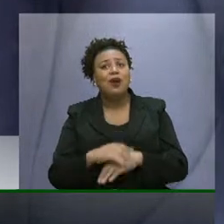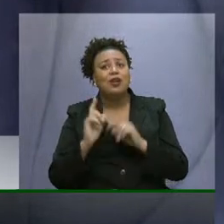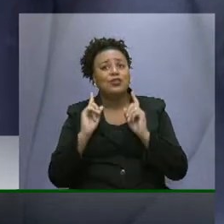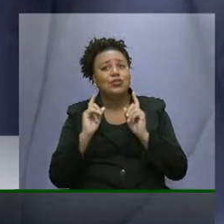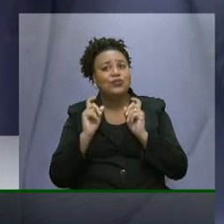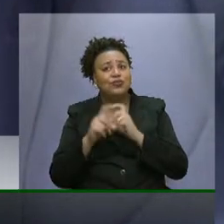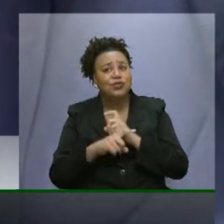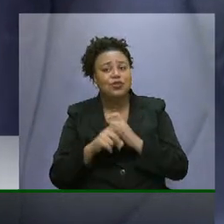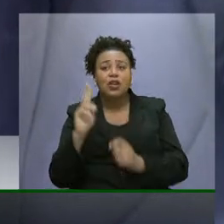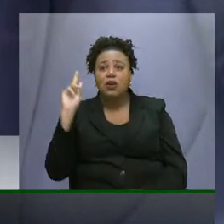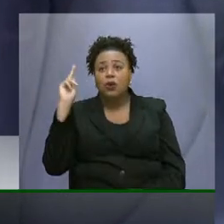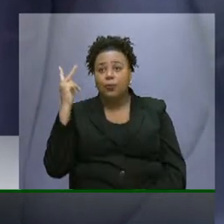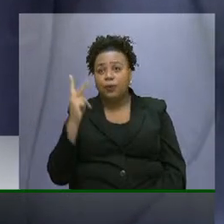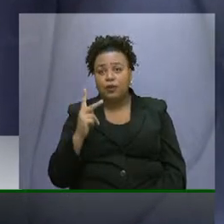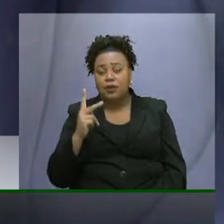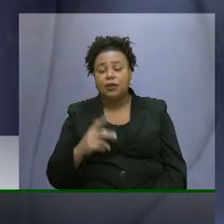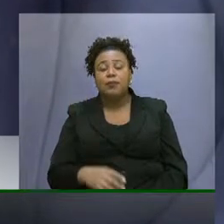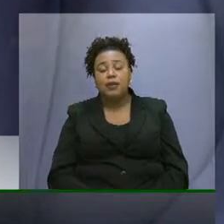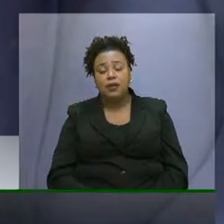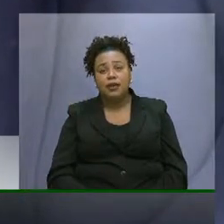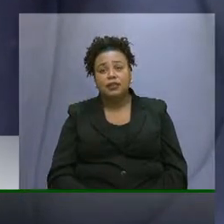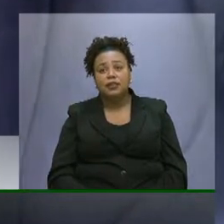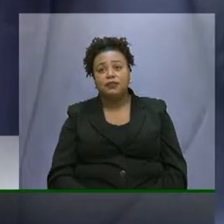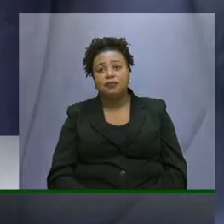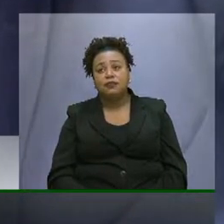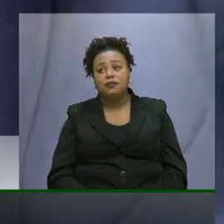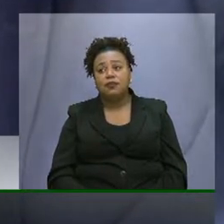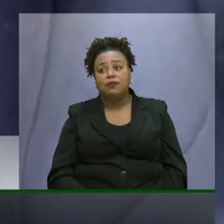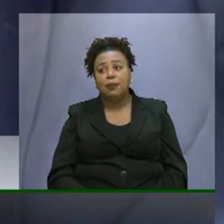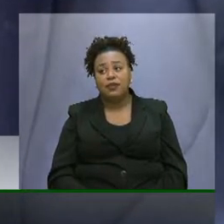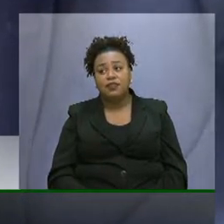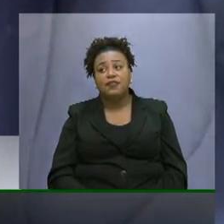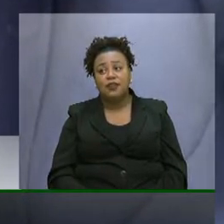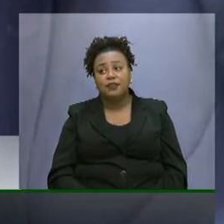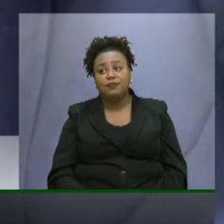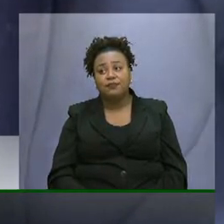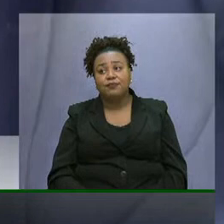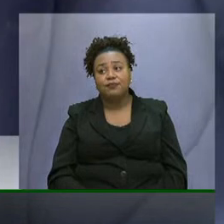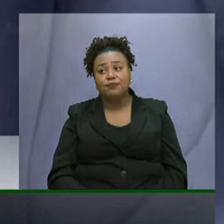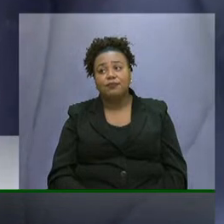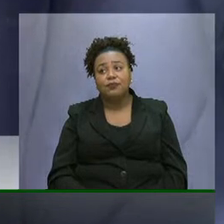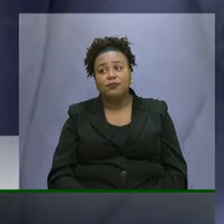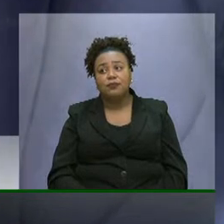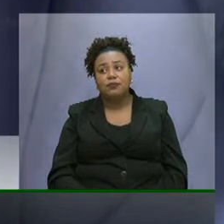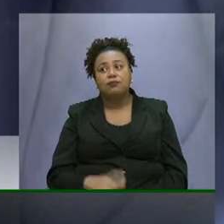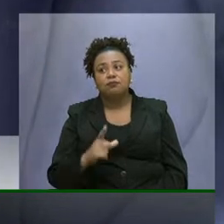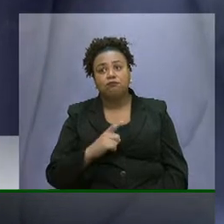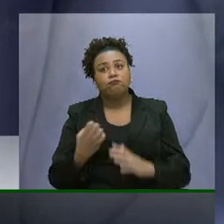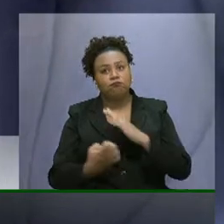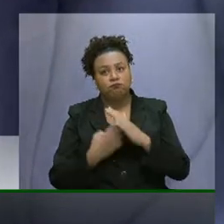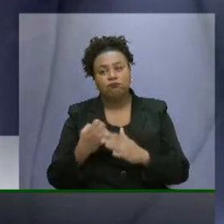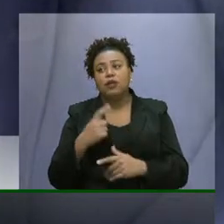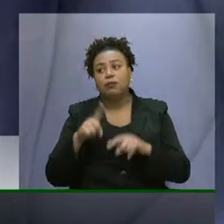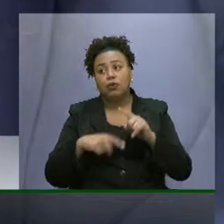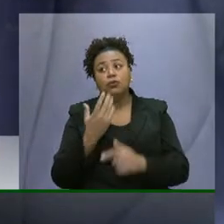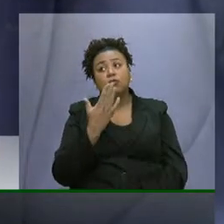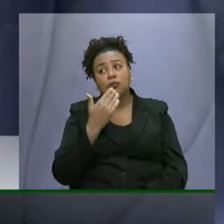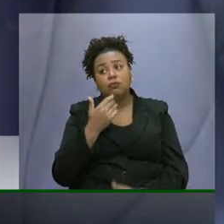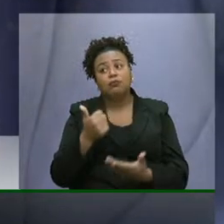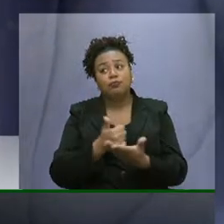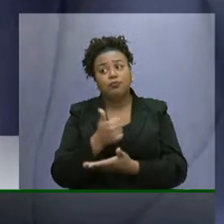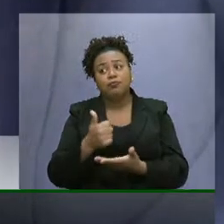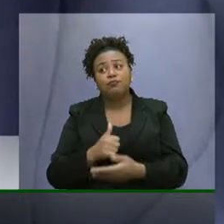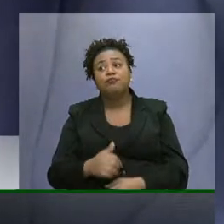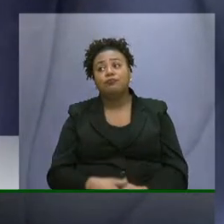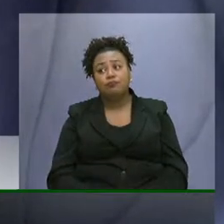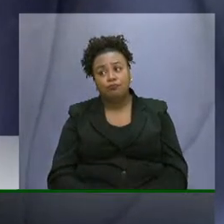da nossa história, ele atingiu os setores mais vulneráveis. No seu primeiro momento, a microempresa, a cesta básica, a